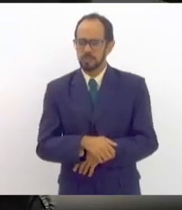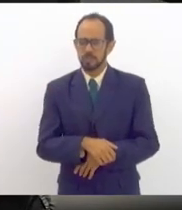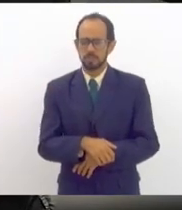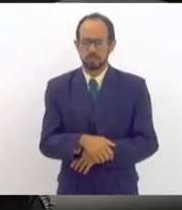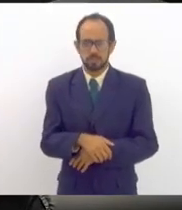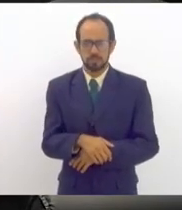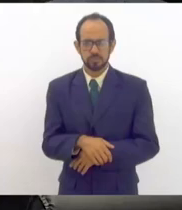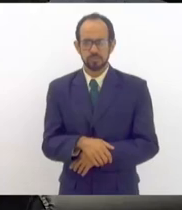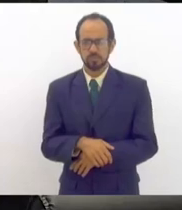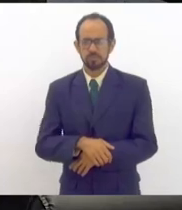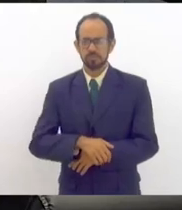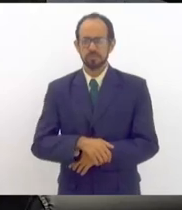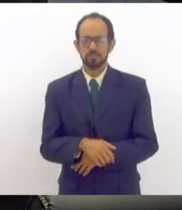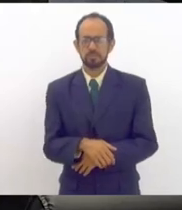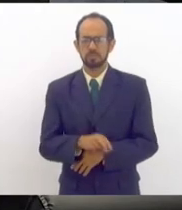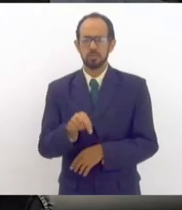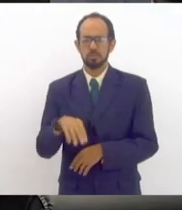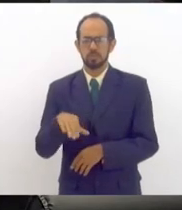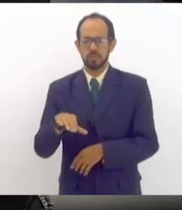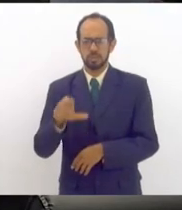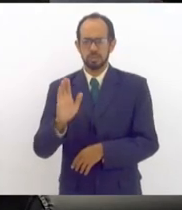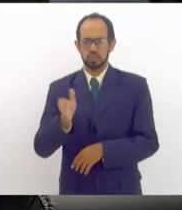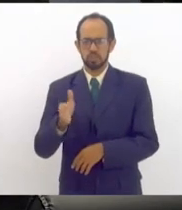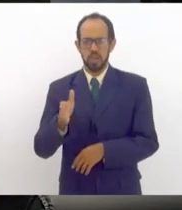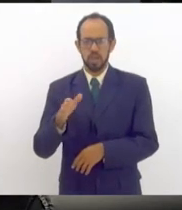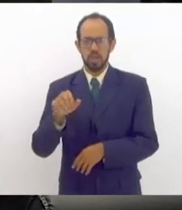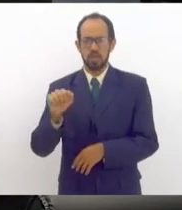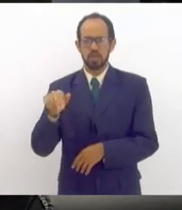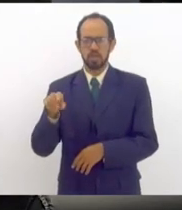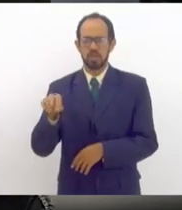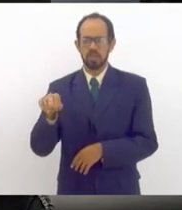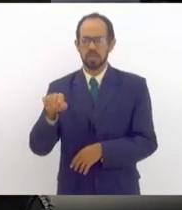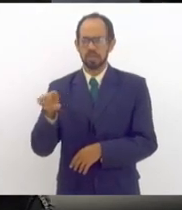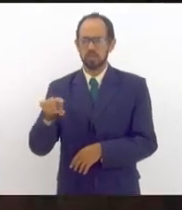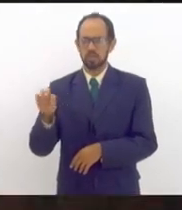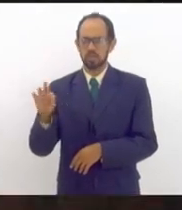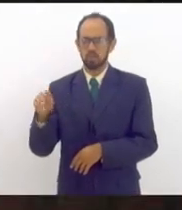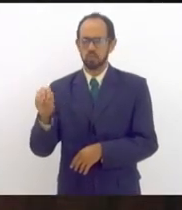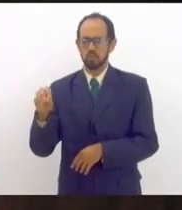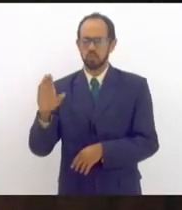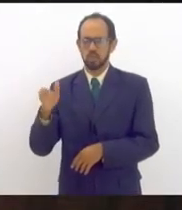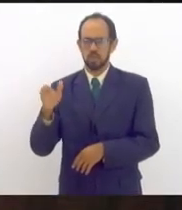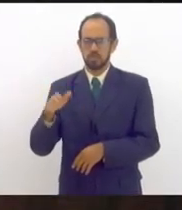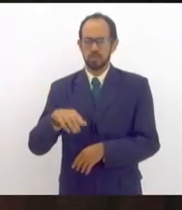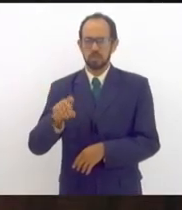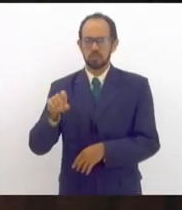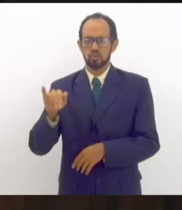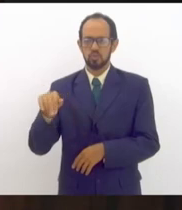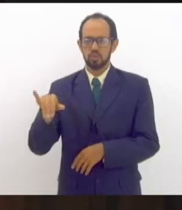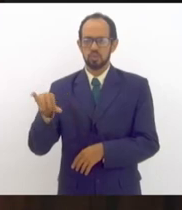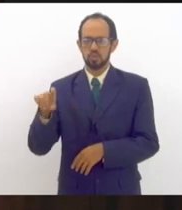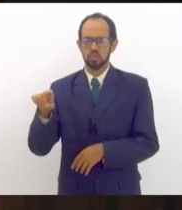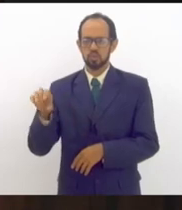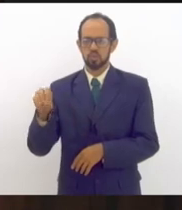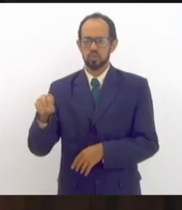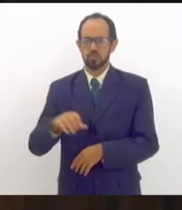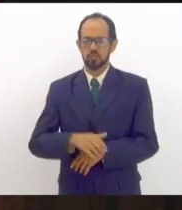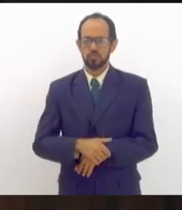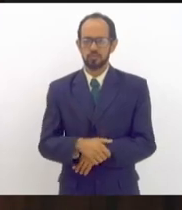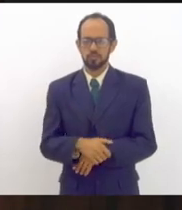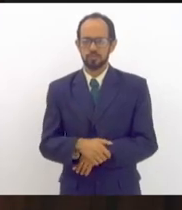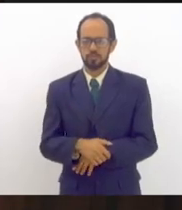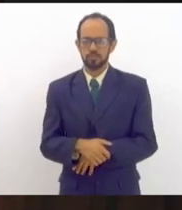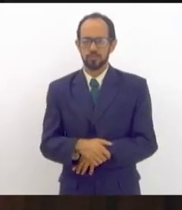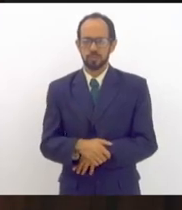ao deputado Carlos Mick já votou Deputado Andrézinho já voltou Deputado Dionísio Lins Deputado